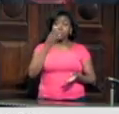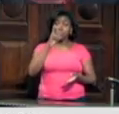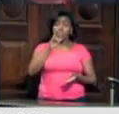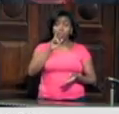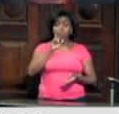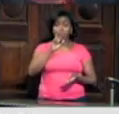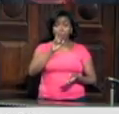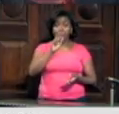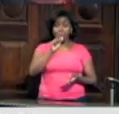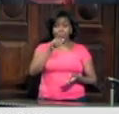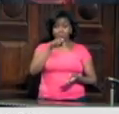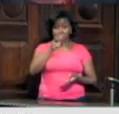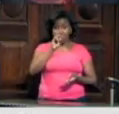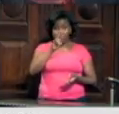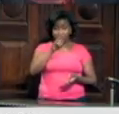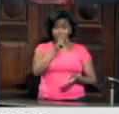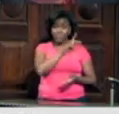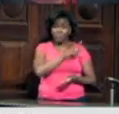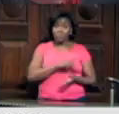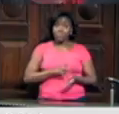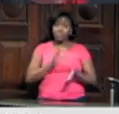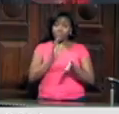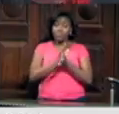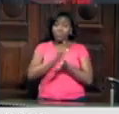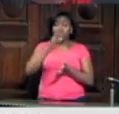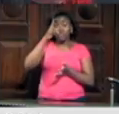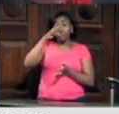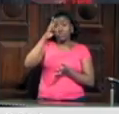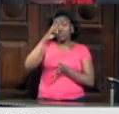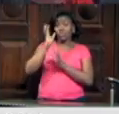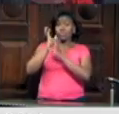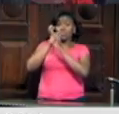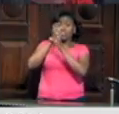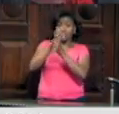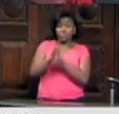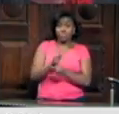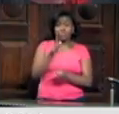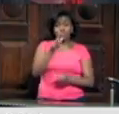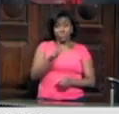Welling, presidente do Instituto Histórico e Geográfico Brasileiro.